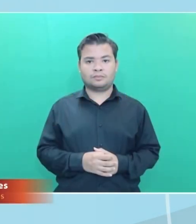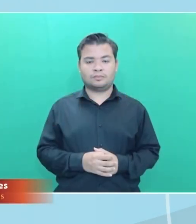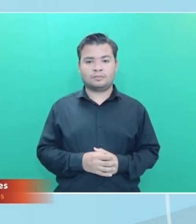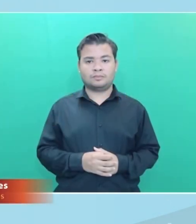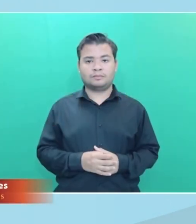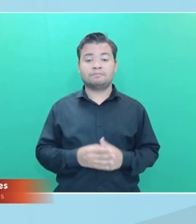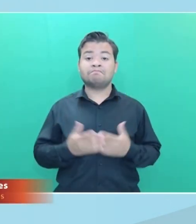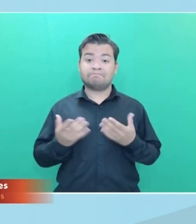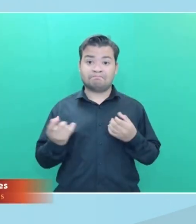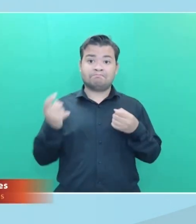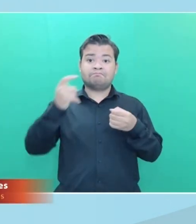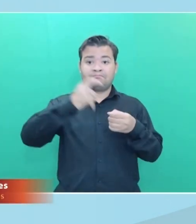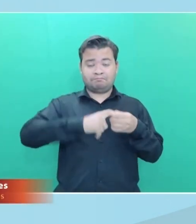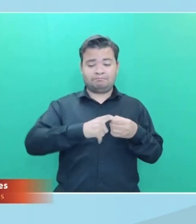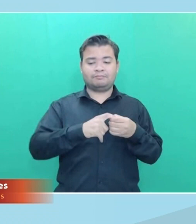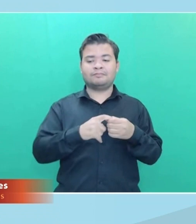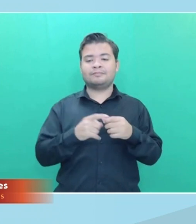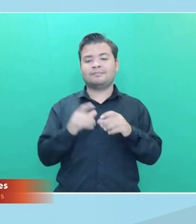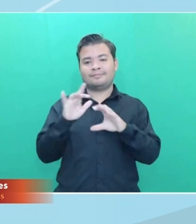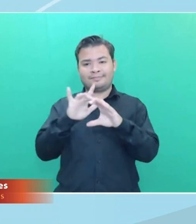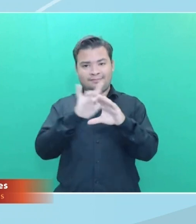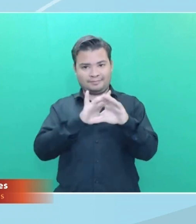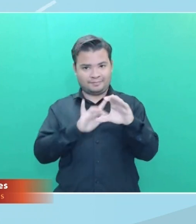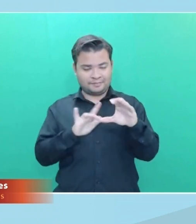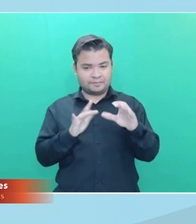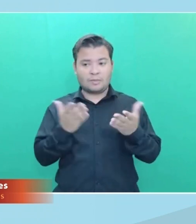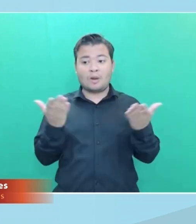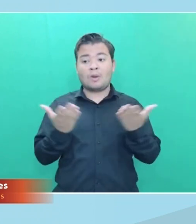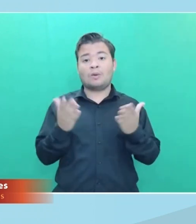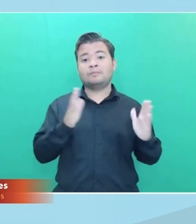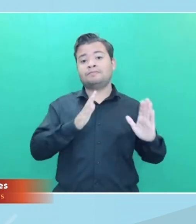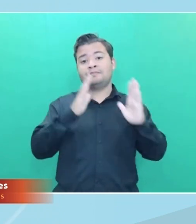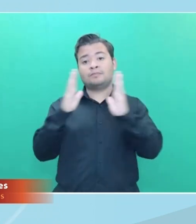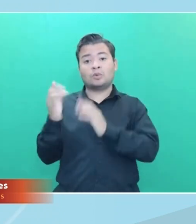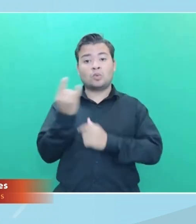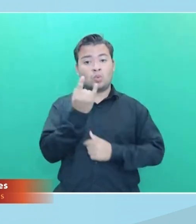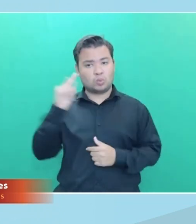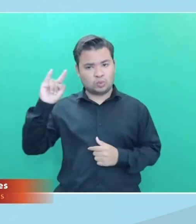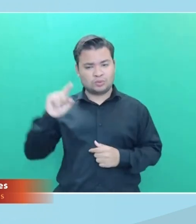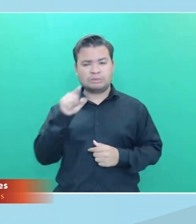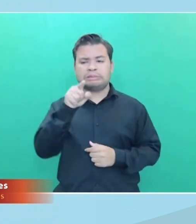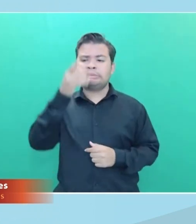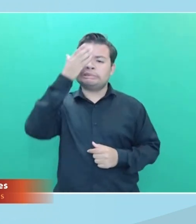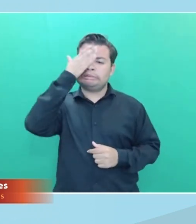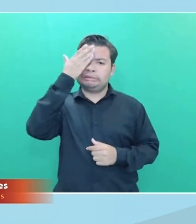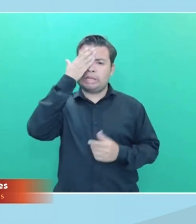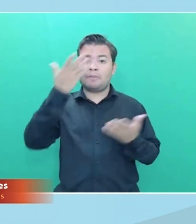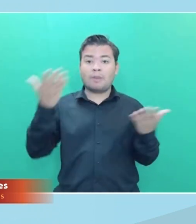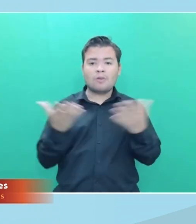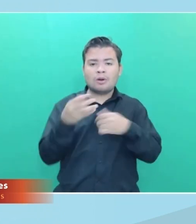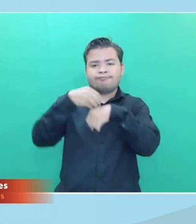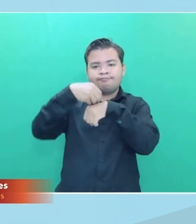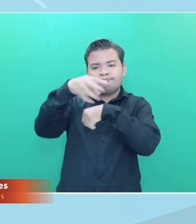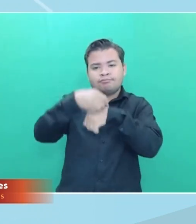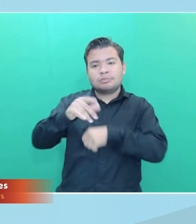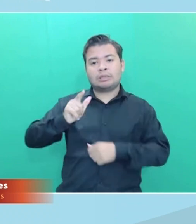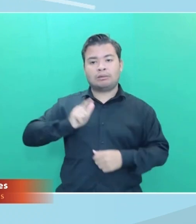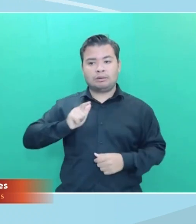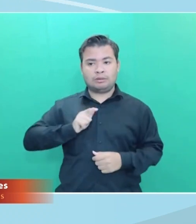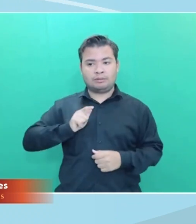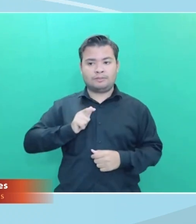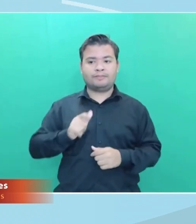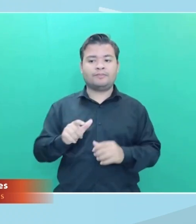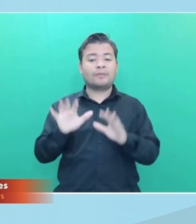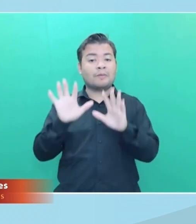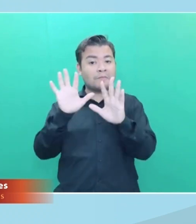Estamos de volta com o Conexões para esse último bloco, que, como você sabe, é de dicas. Mas